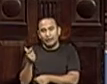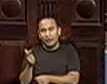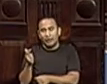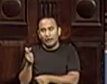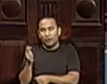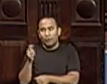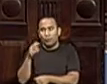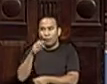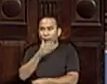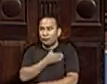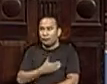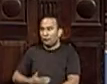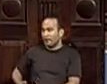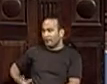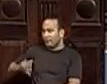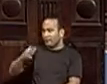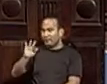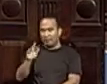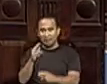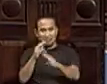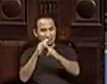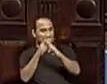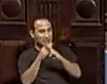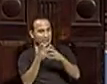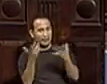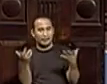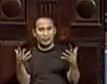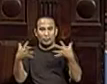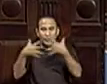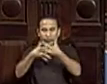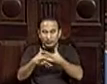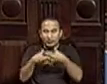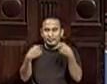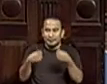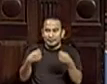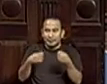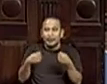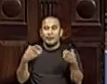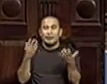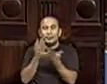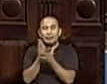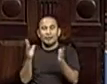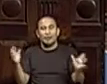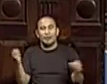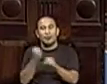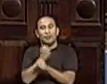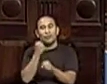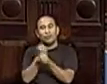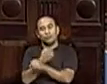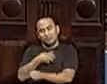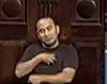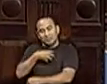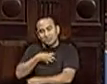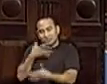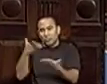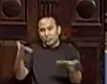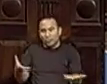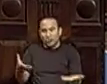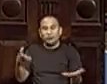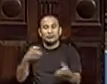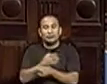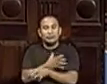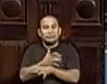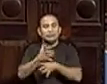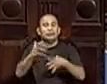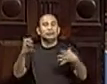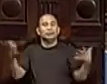à Caixa Econômica Federal a documentação necessária para a abertura das obras. E nesse sentido, agora se criou um grande